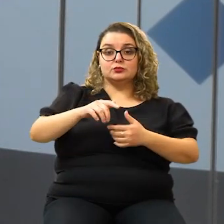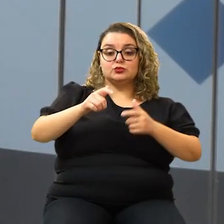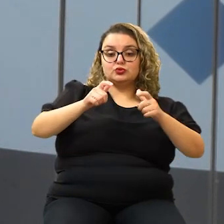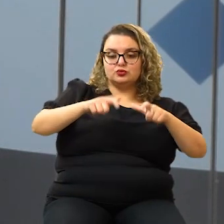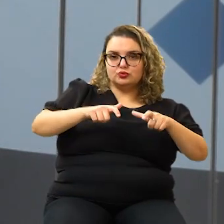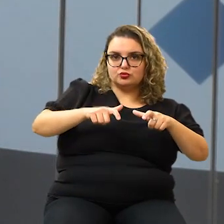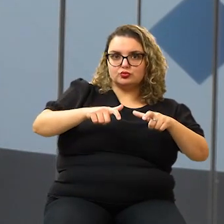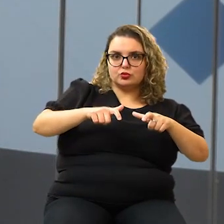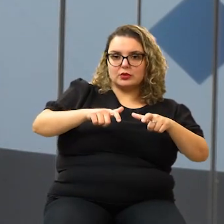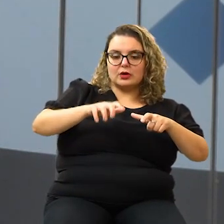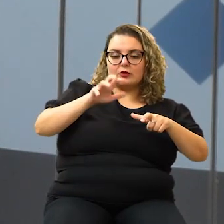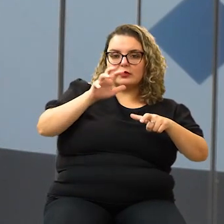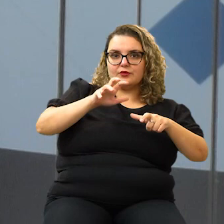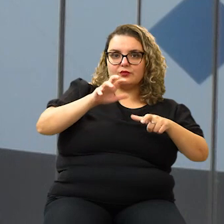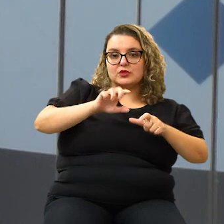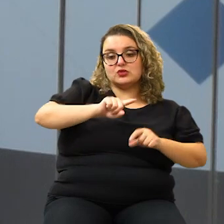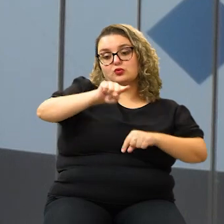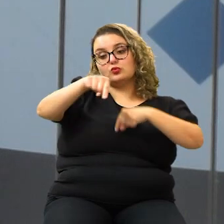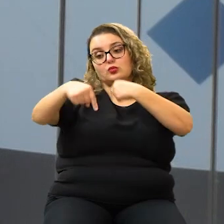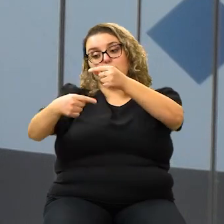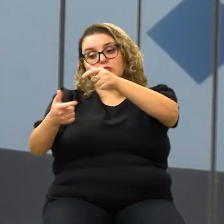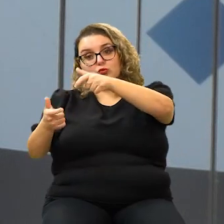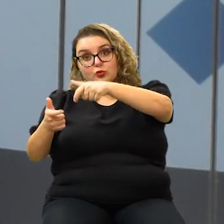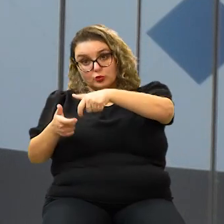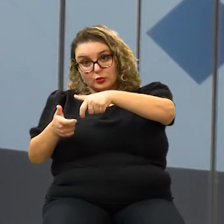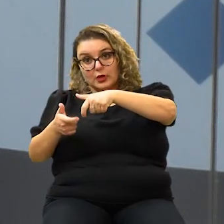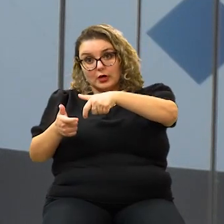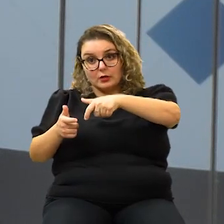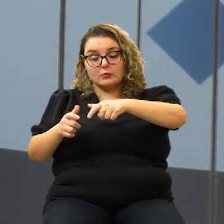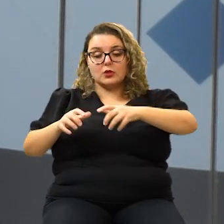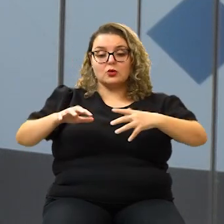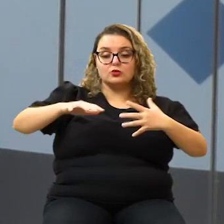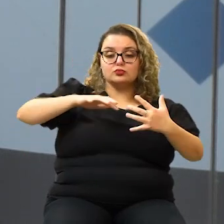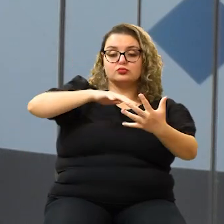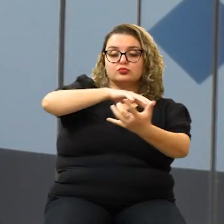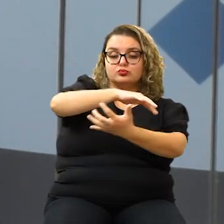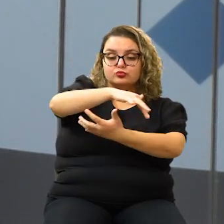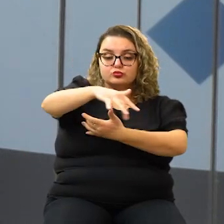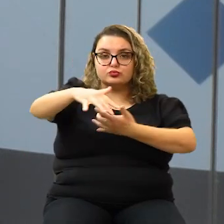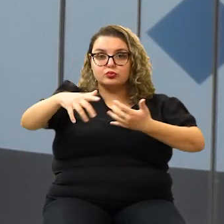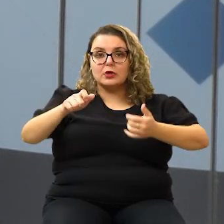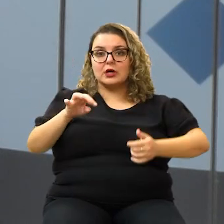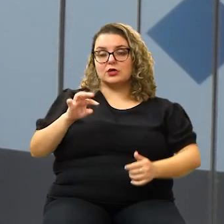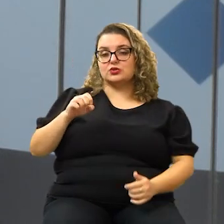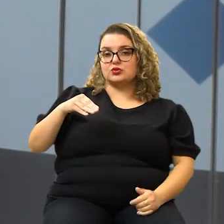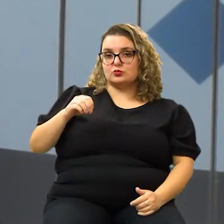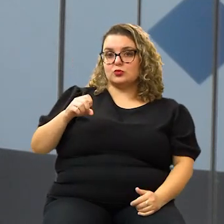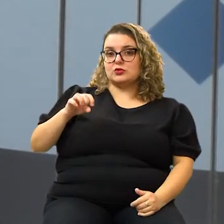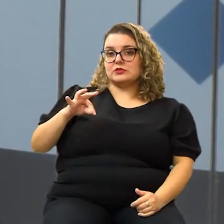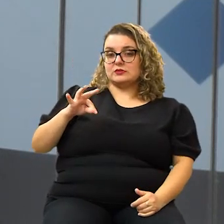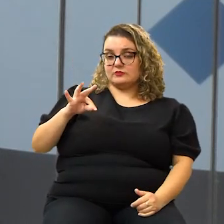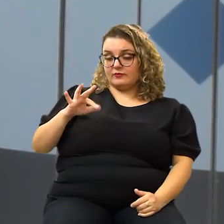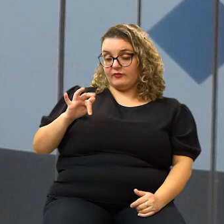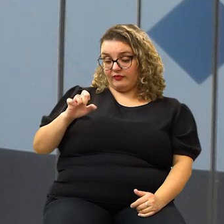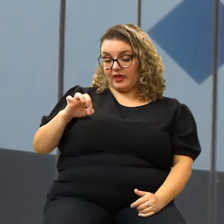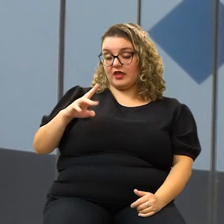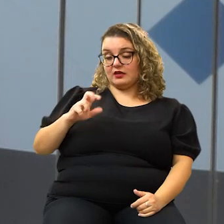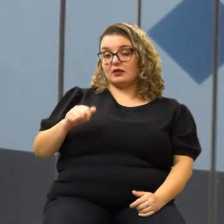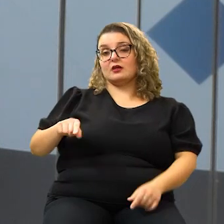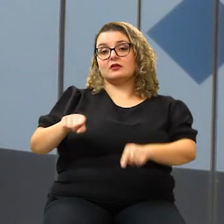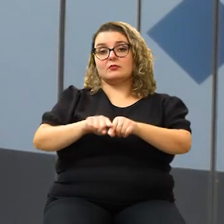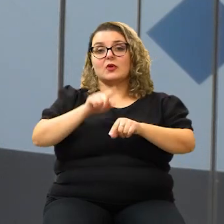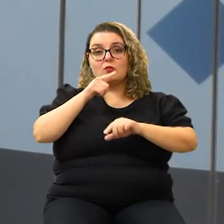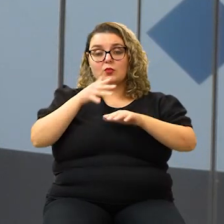clima em outro, né, devido a essa grande circulação atmosférica e oceânica. Então, o